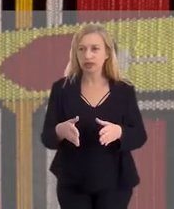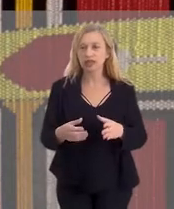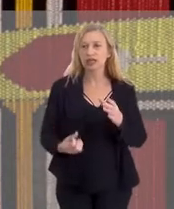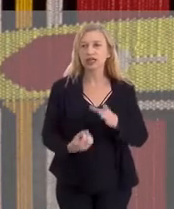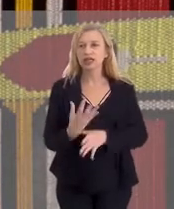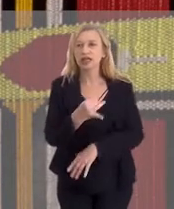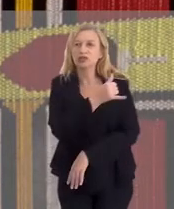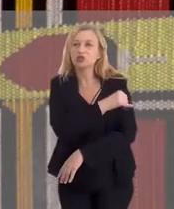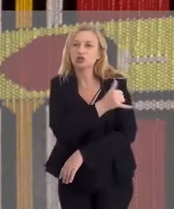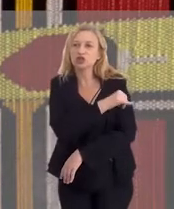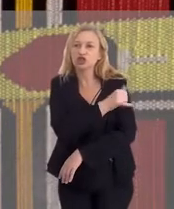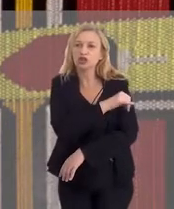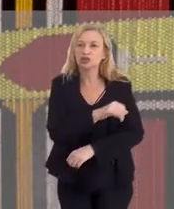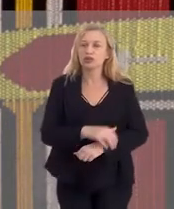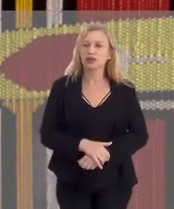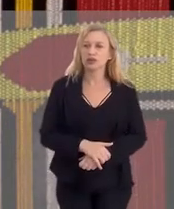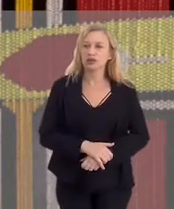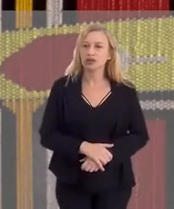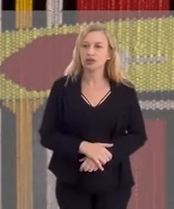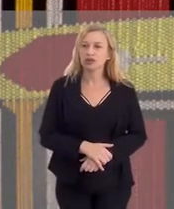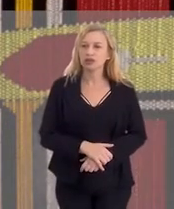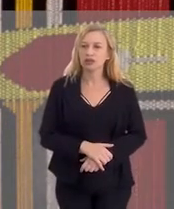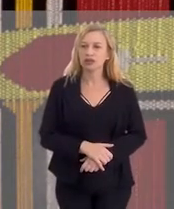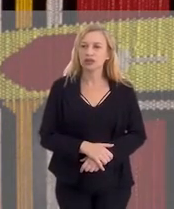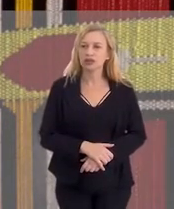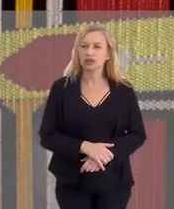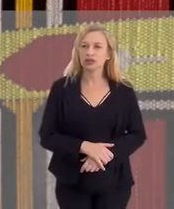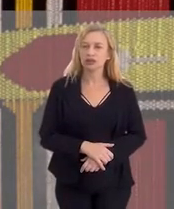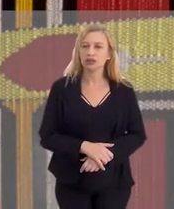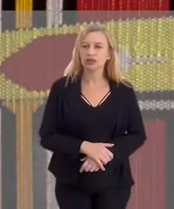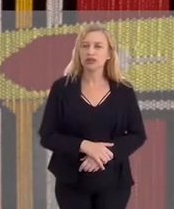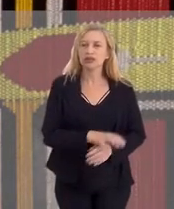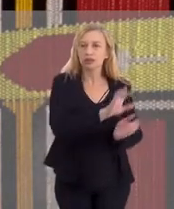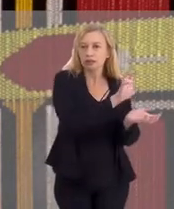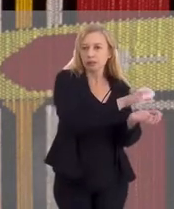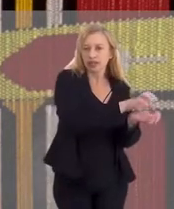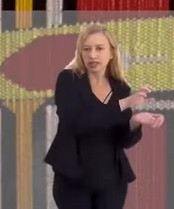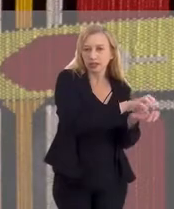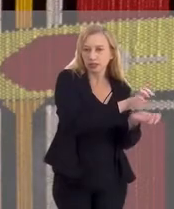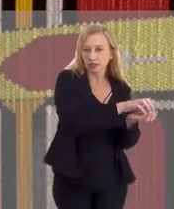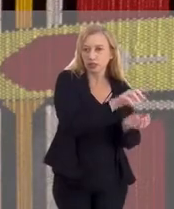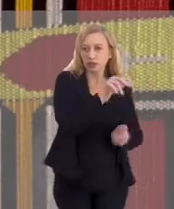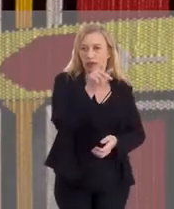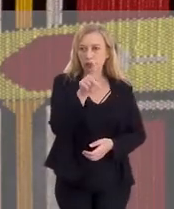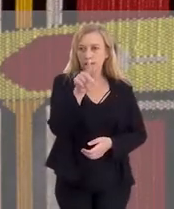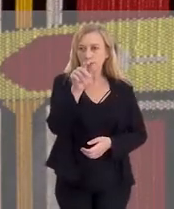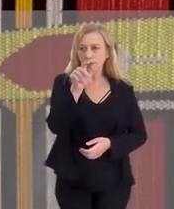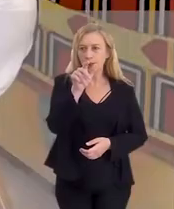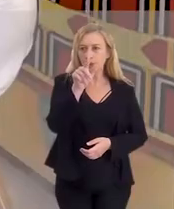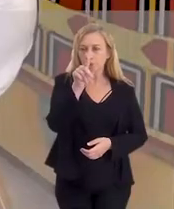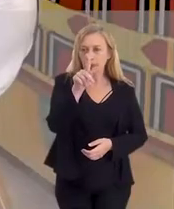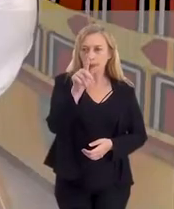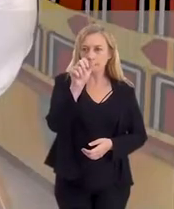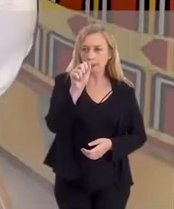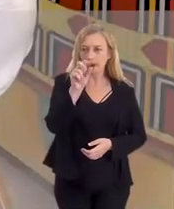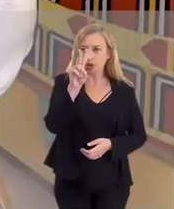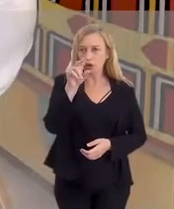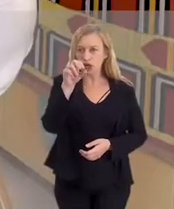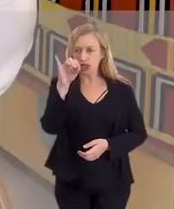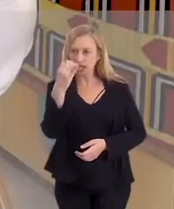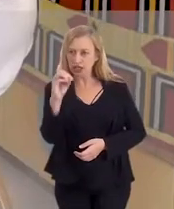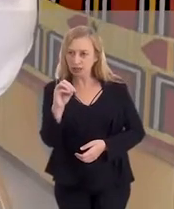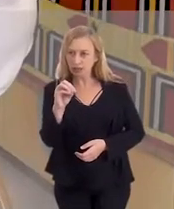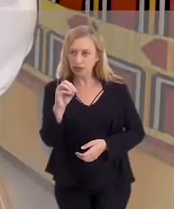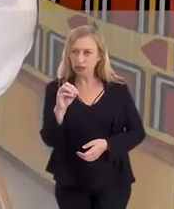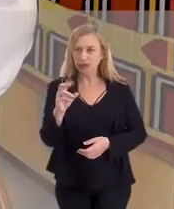que está se criando no Rio de Janeiro, que é com o padrinho de Pernambuco, que ele está vindo, Paulinho de Pernambuco, ele está